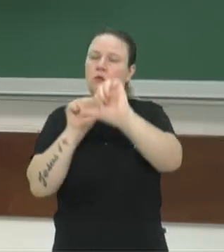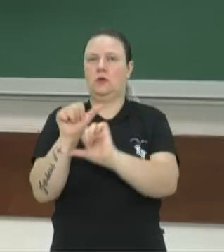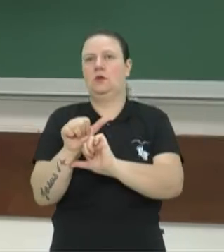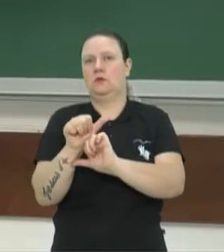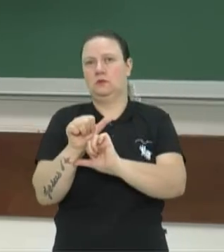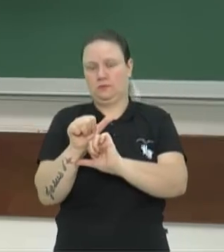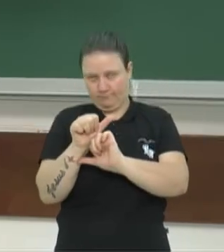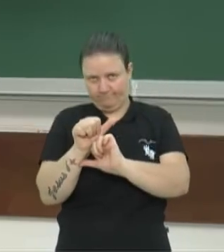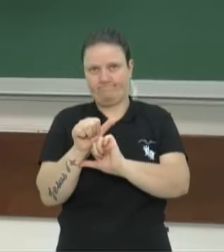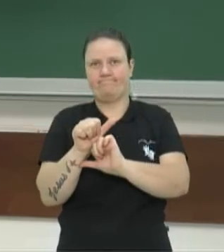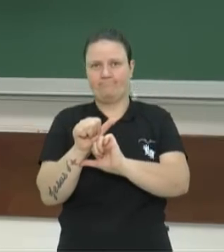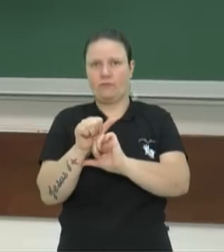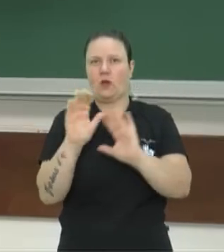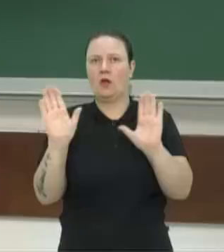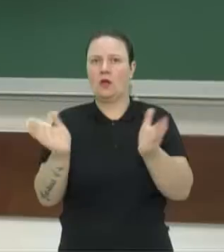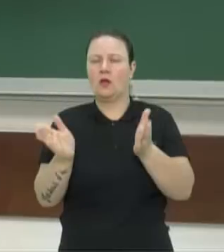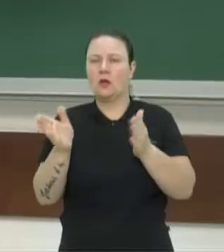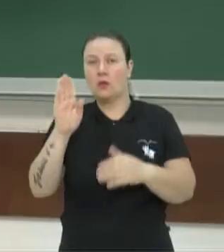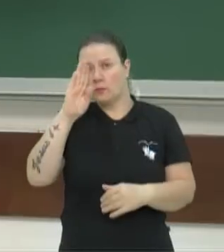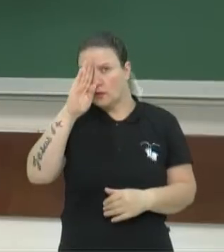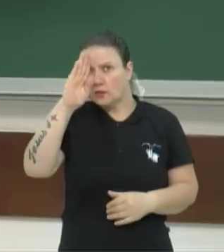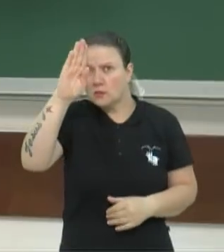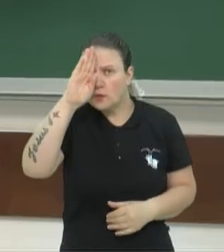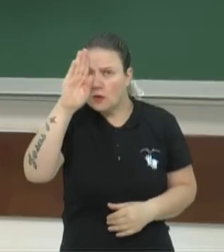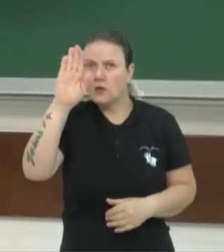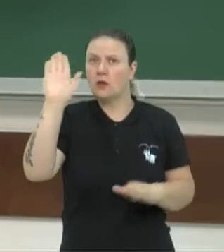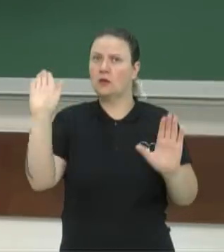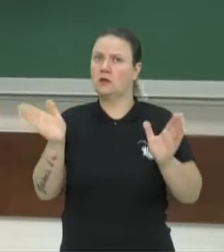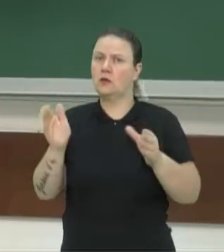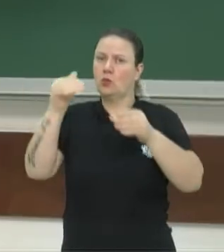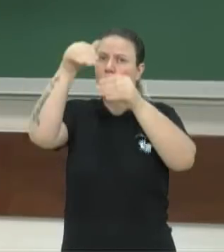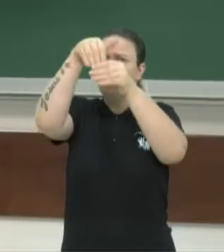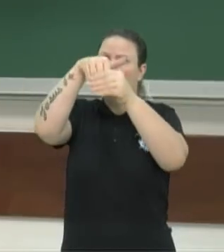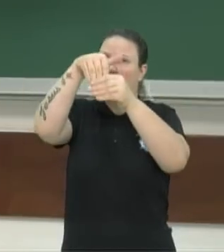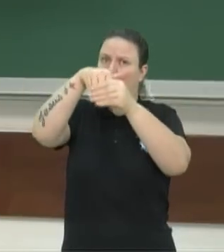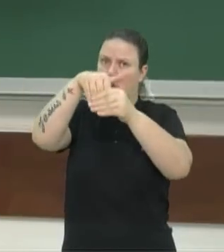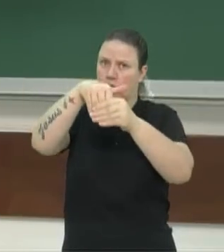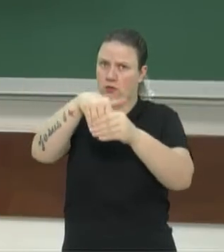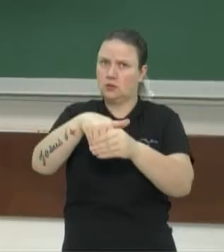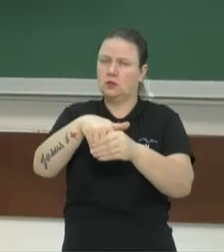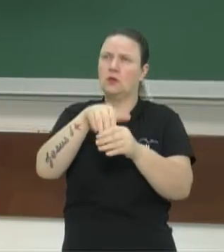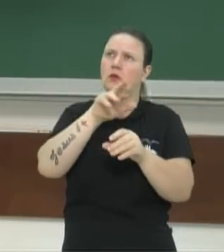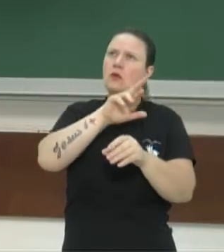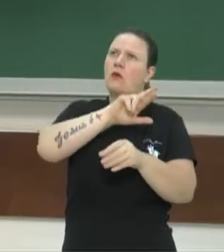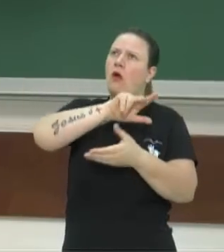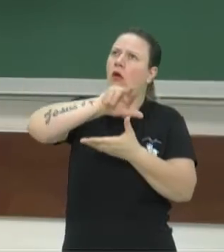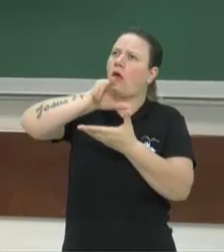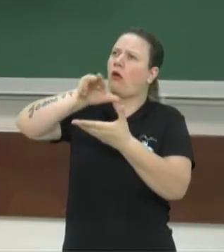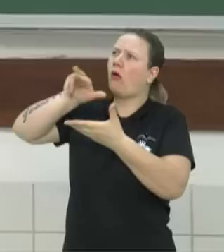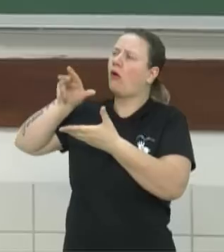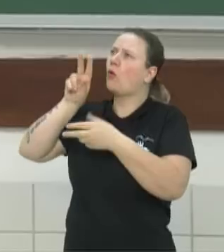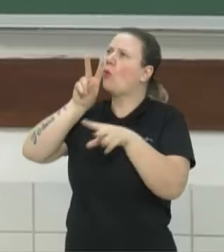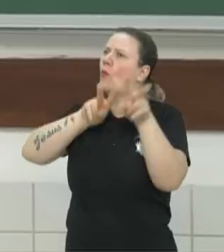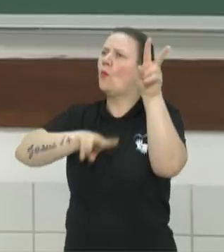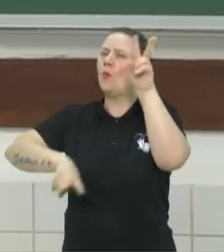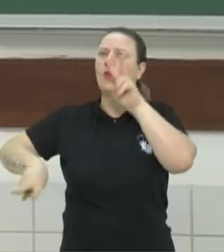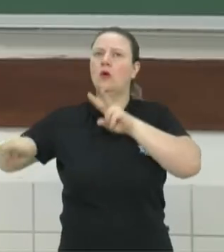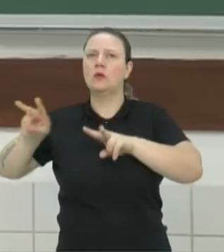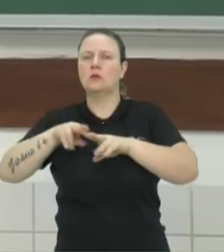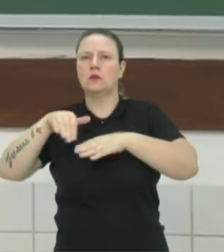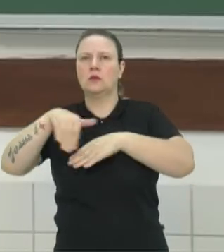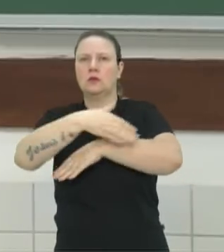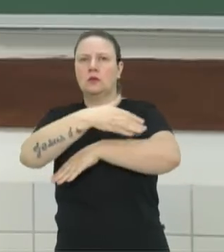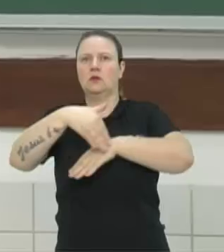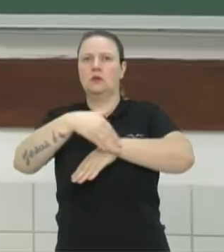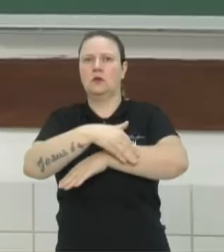porque os cartazes, principalmente agora na campanha eleitoral, você vai ver vários cartazes por aí. Uma coisa que você vai ver muito nas ruas é: